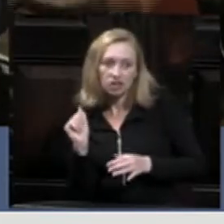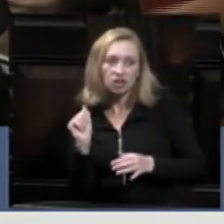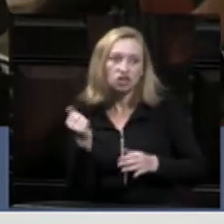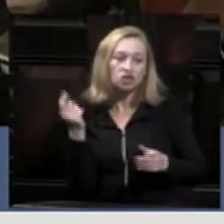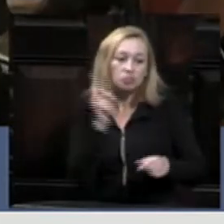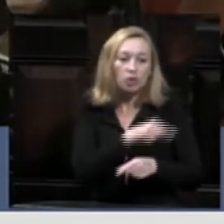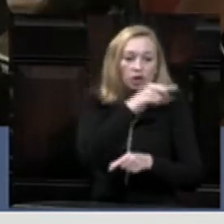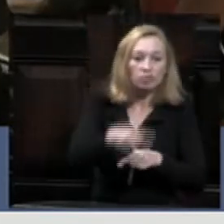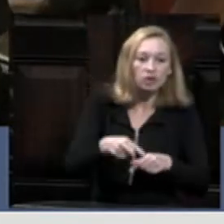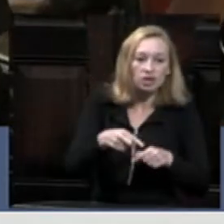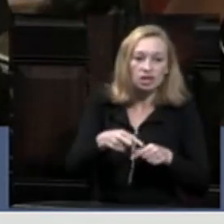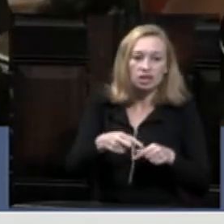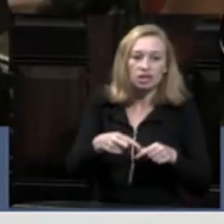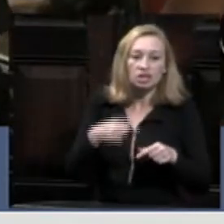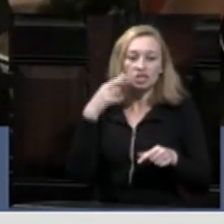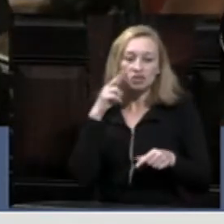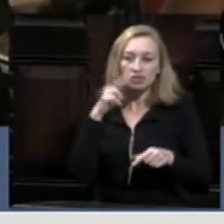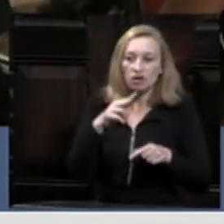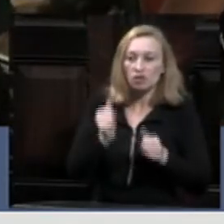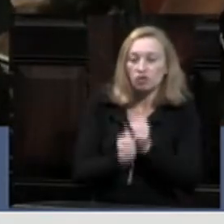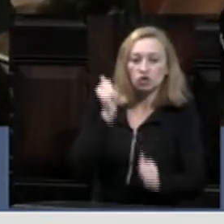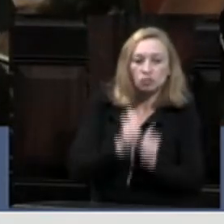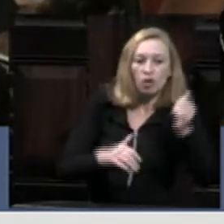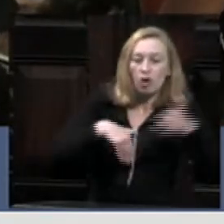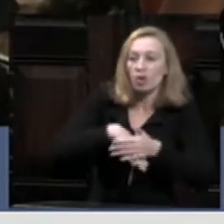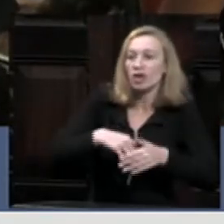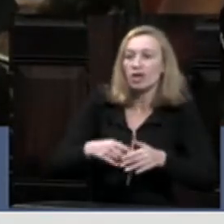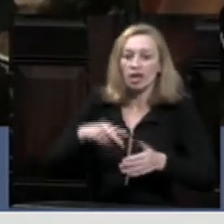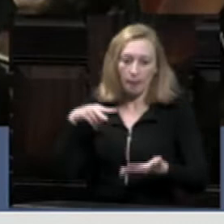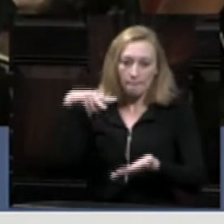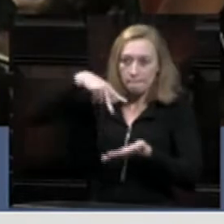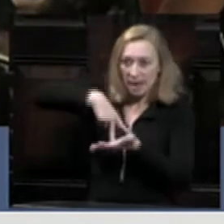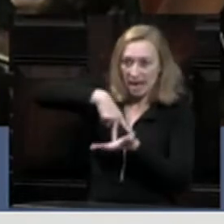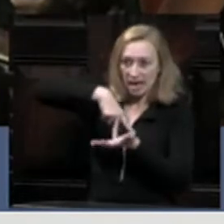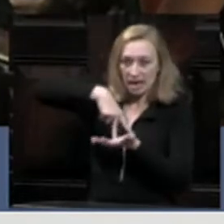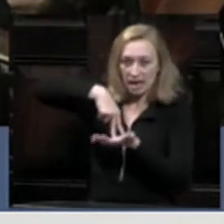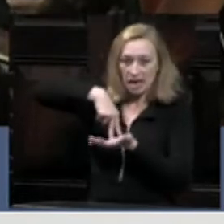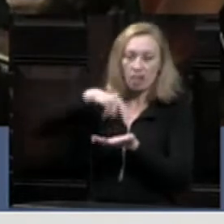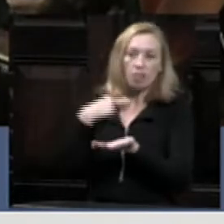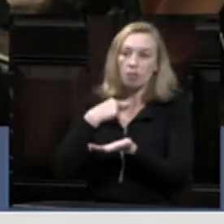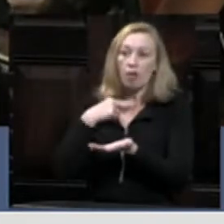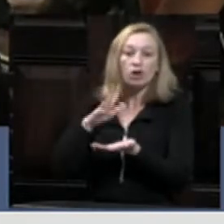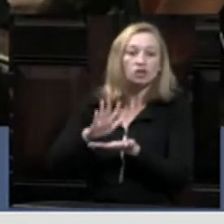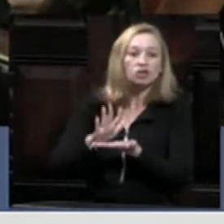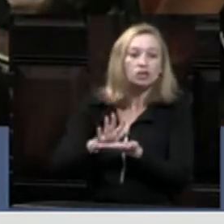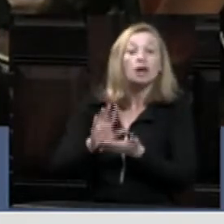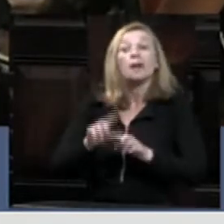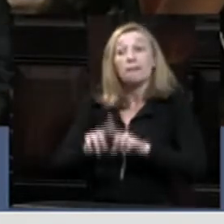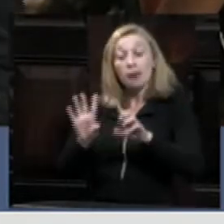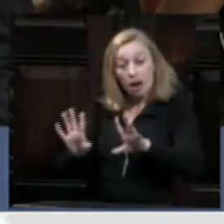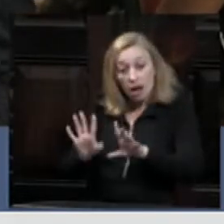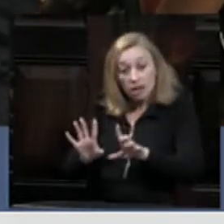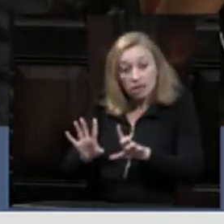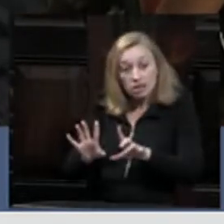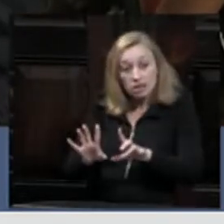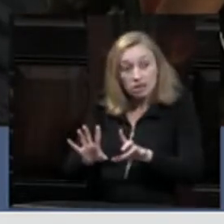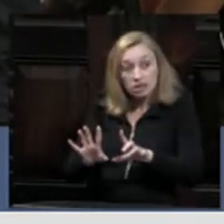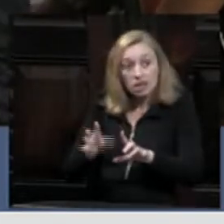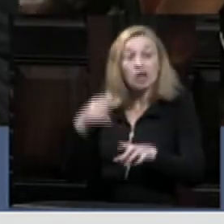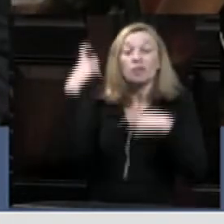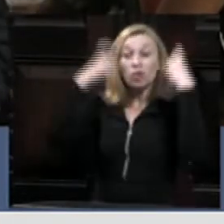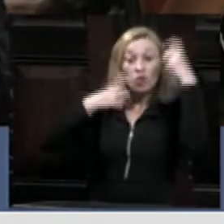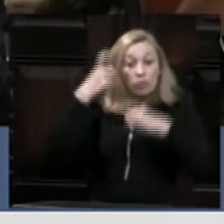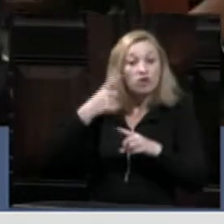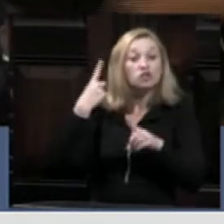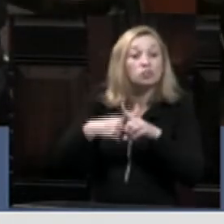jogos em pé. Mas, de qualquer maneira, a gente vai até entender que, pela sua relevância. Mas é preocupante,